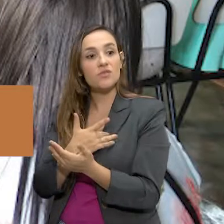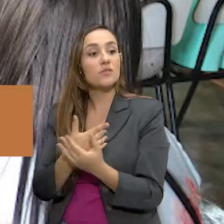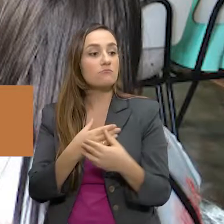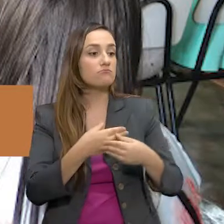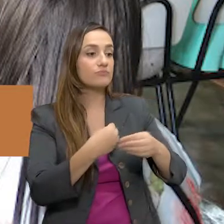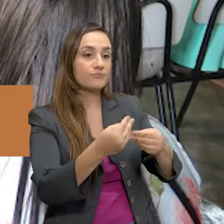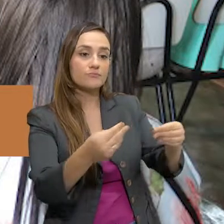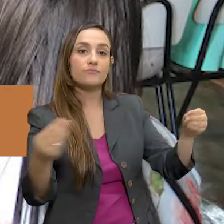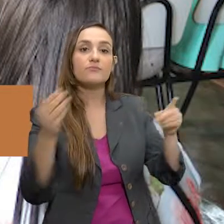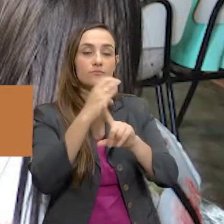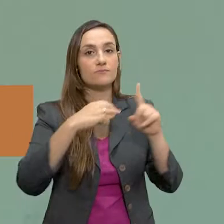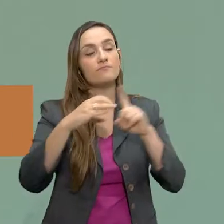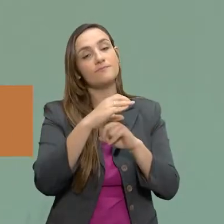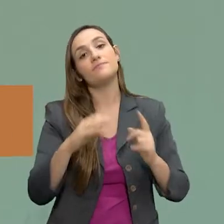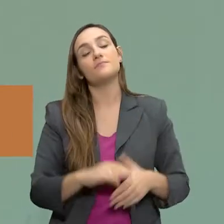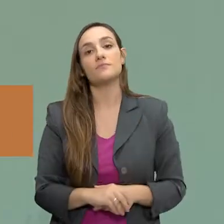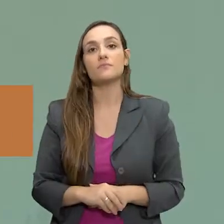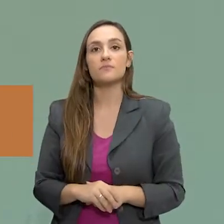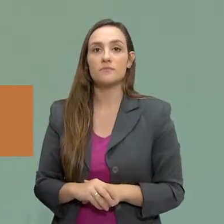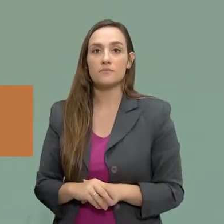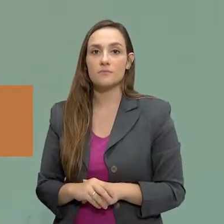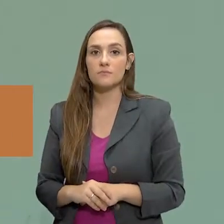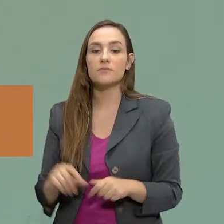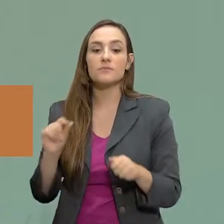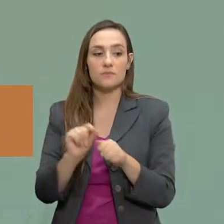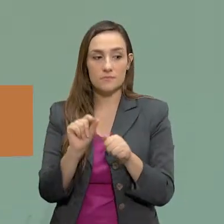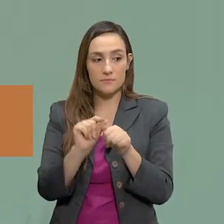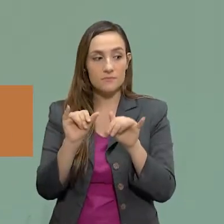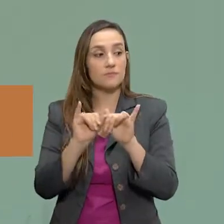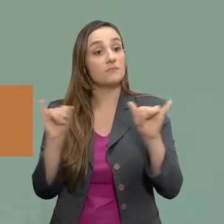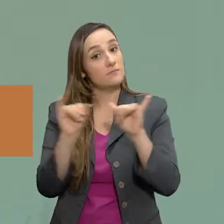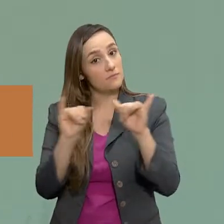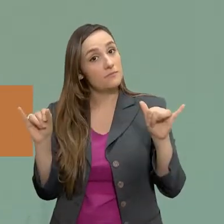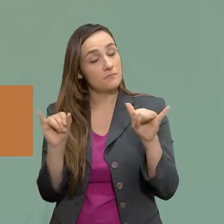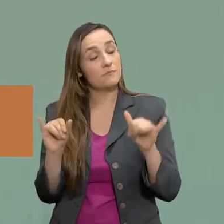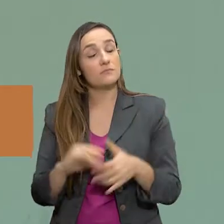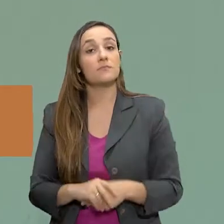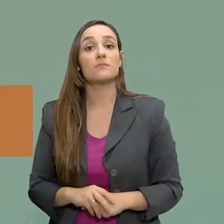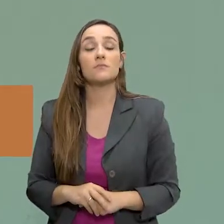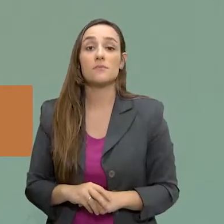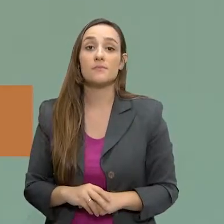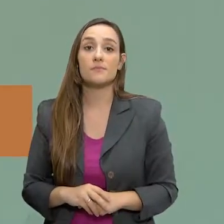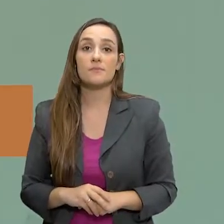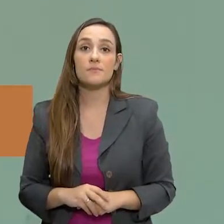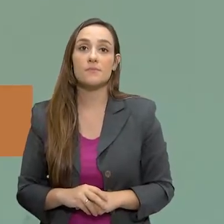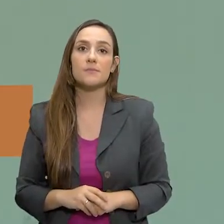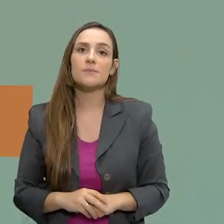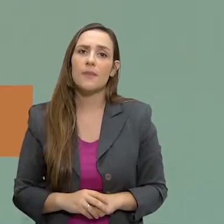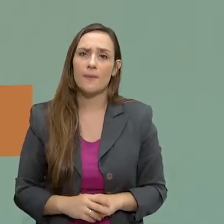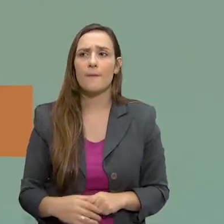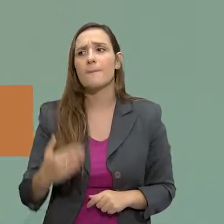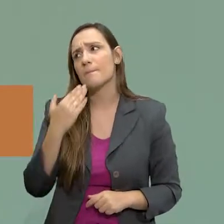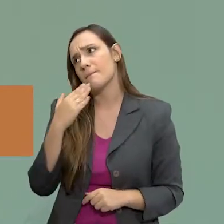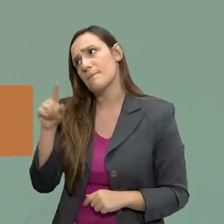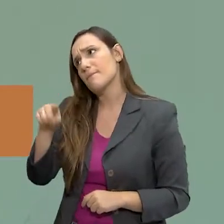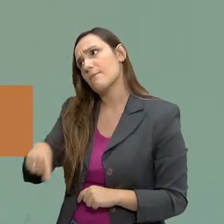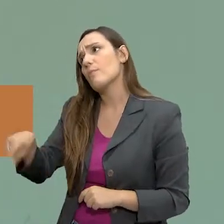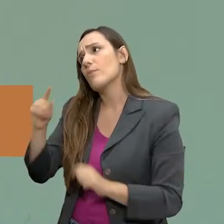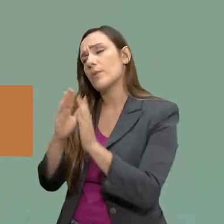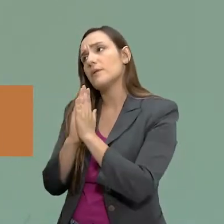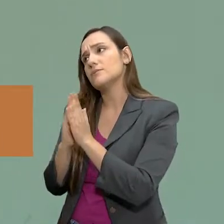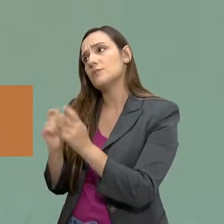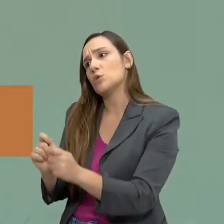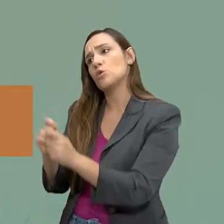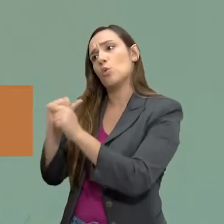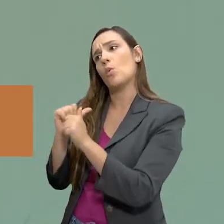essas comunidades. Naquele momento, a gente fez a campanha, entendendo que a doação tinha sua validade, sim,